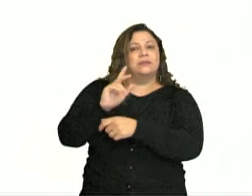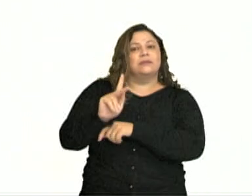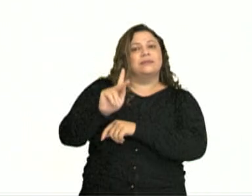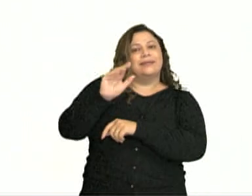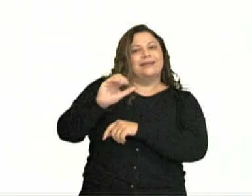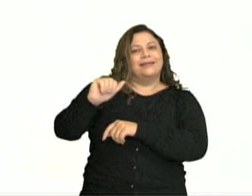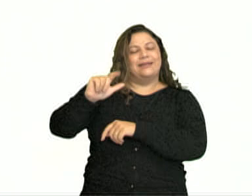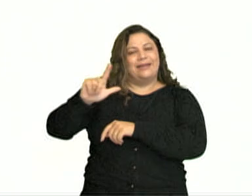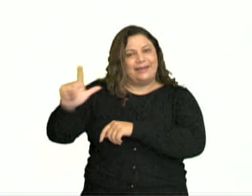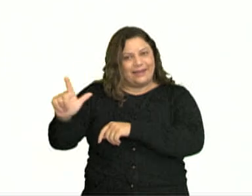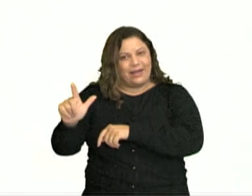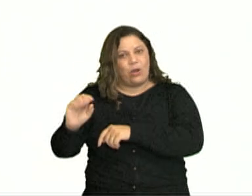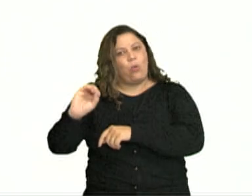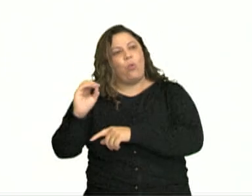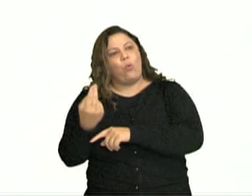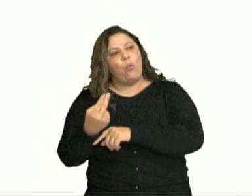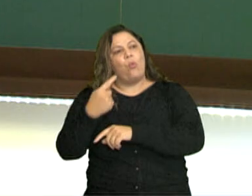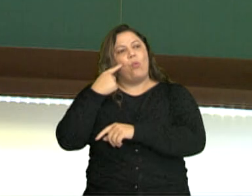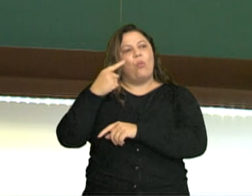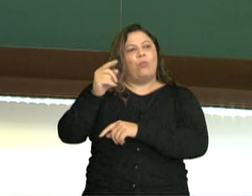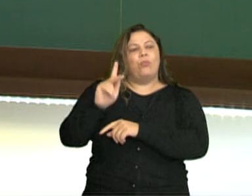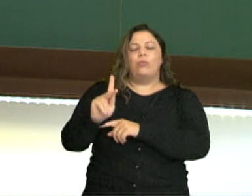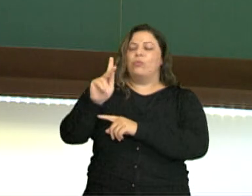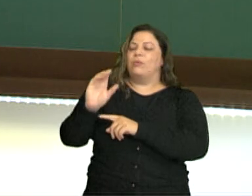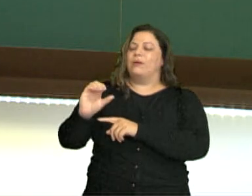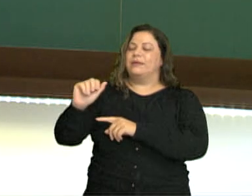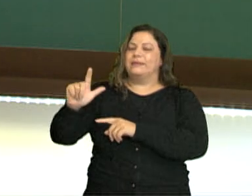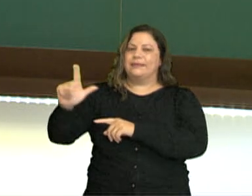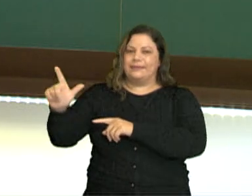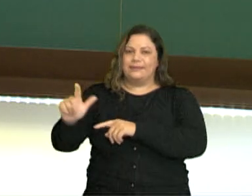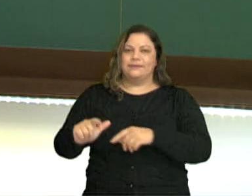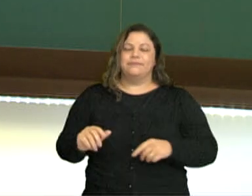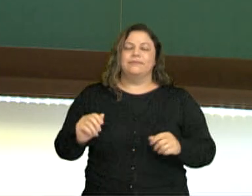ou quilocalorias com o K na frente.